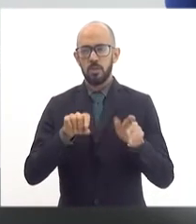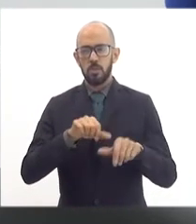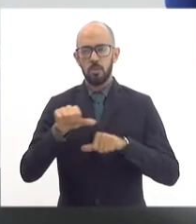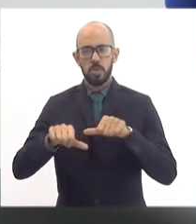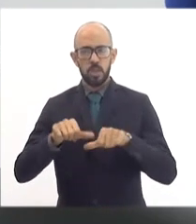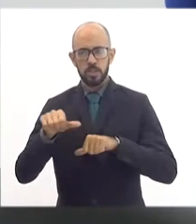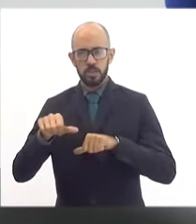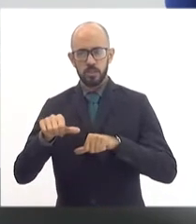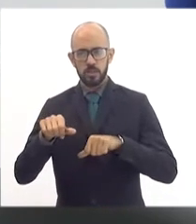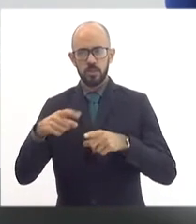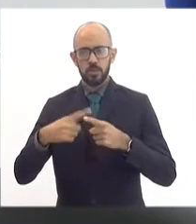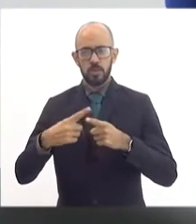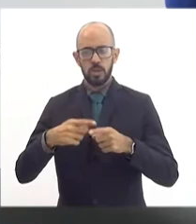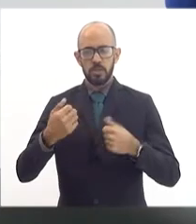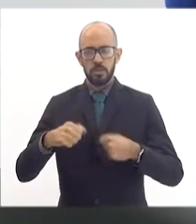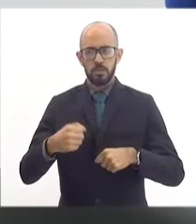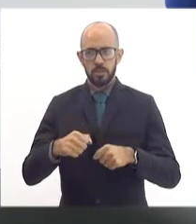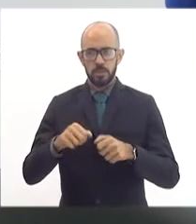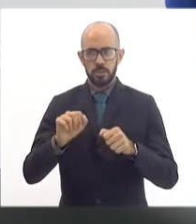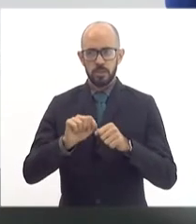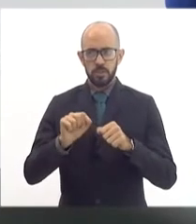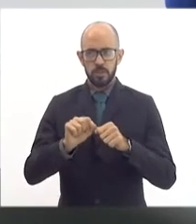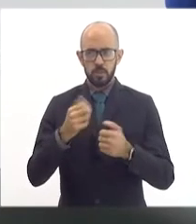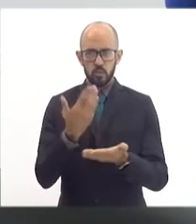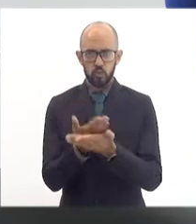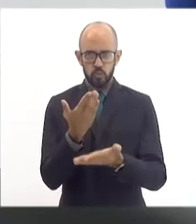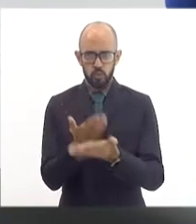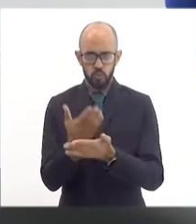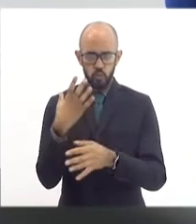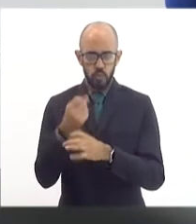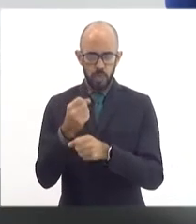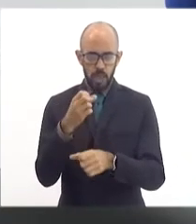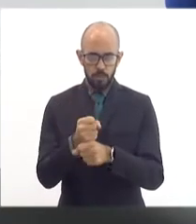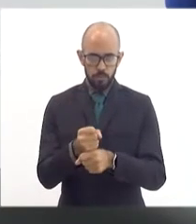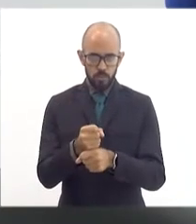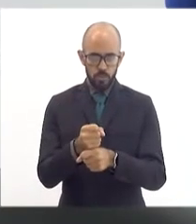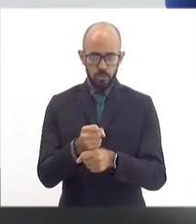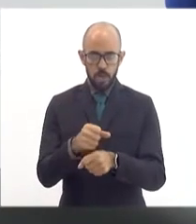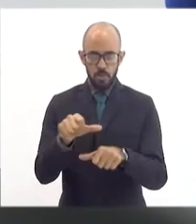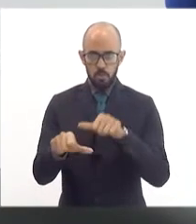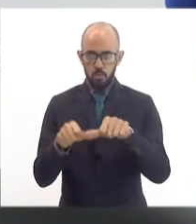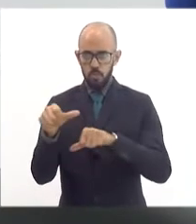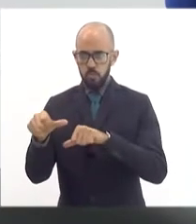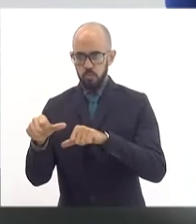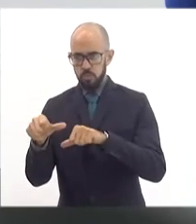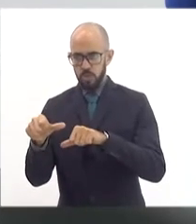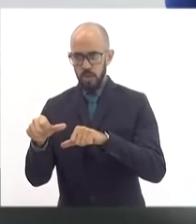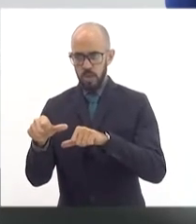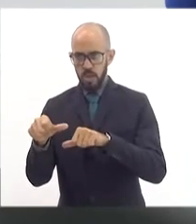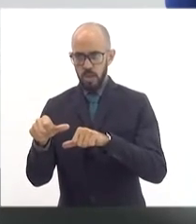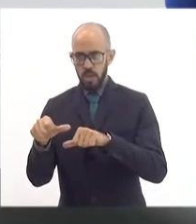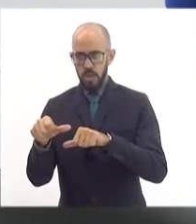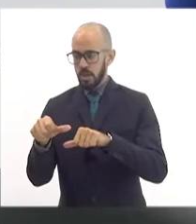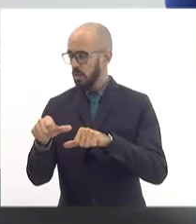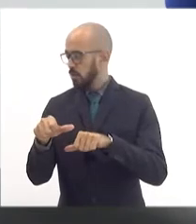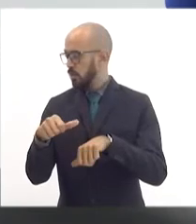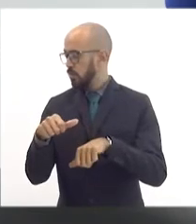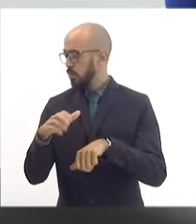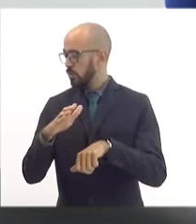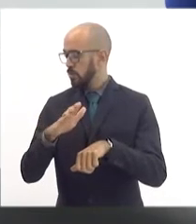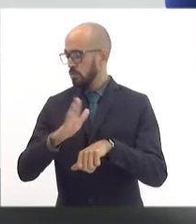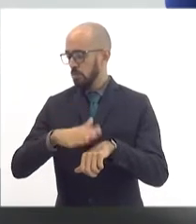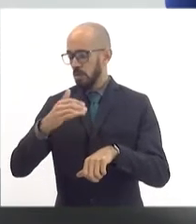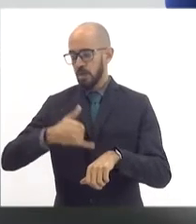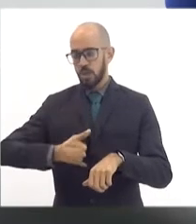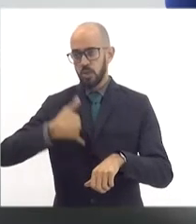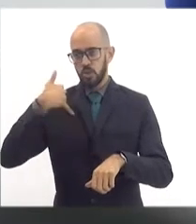Você teria que fazer um estudo atuarial para migrar os mais velhos